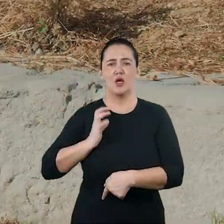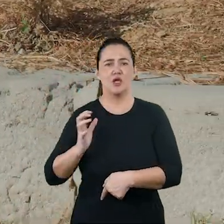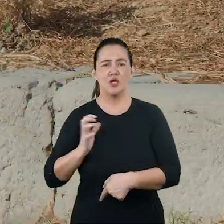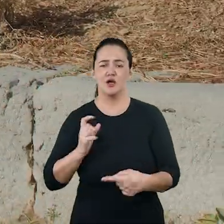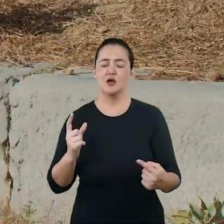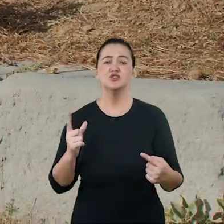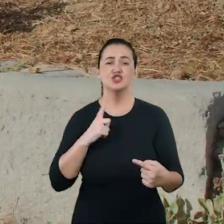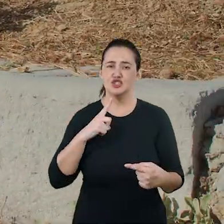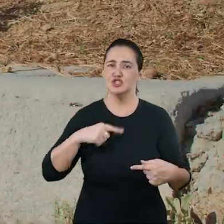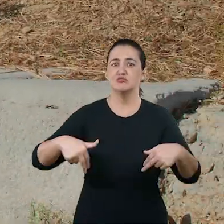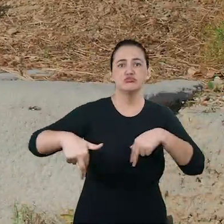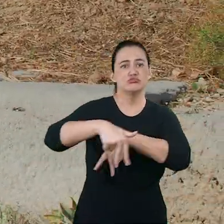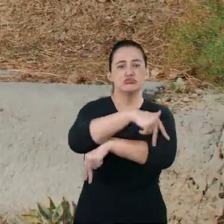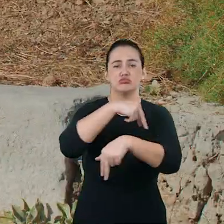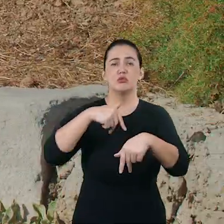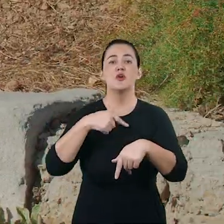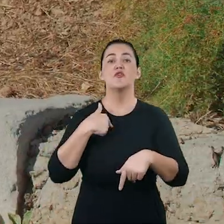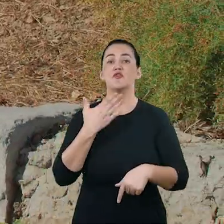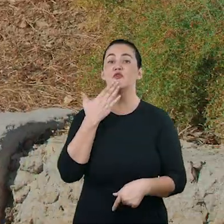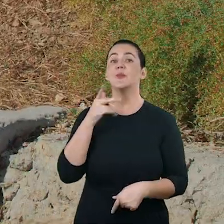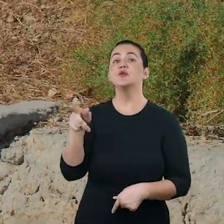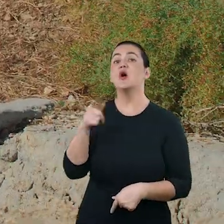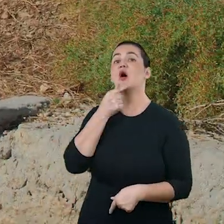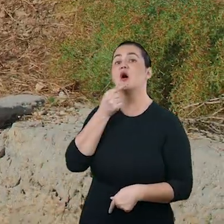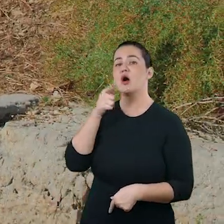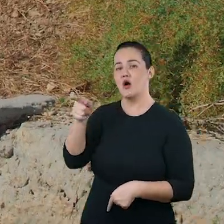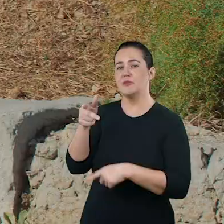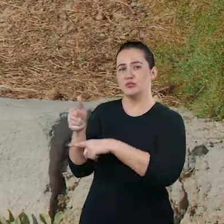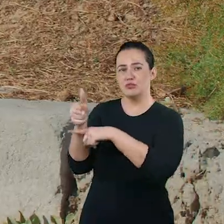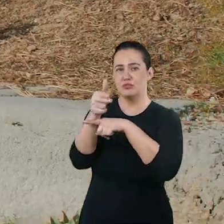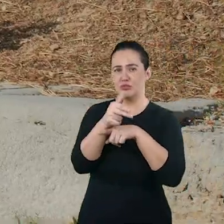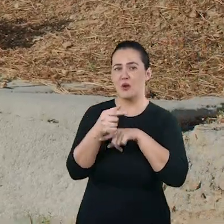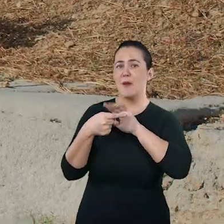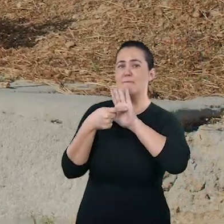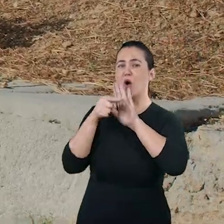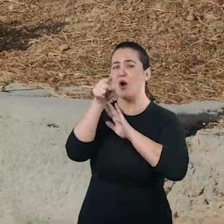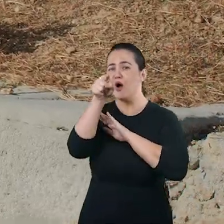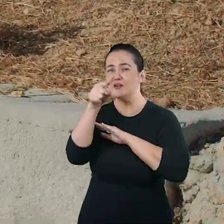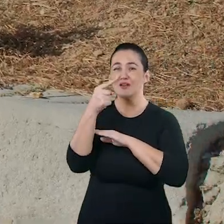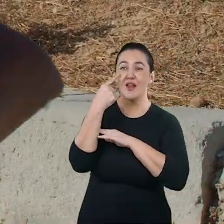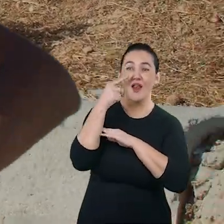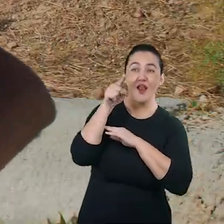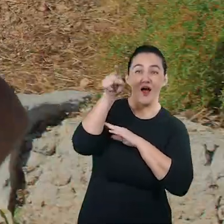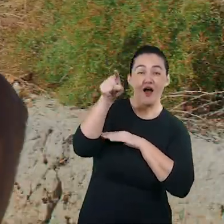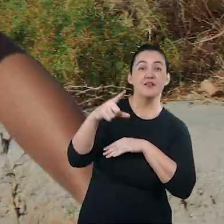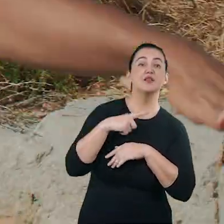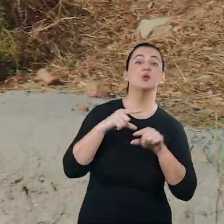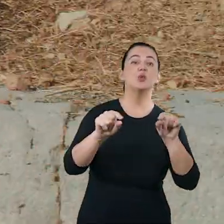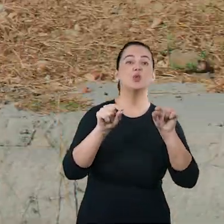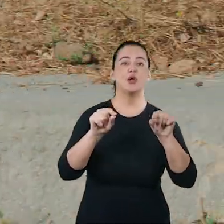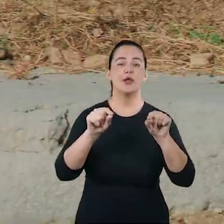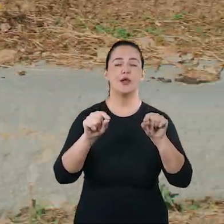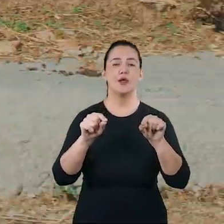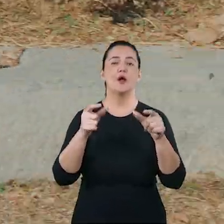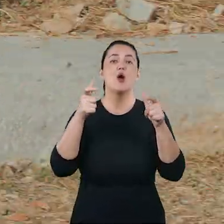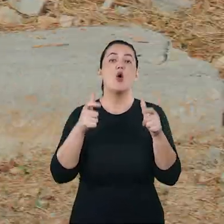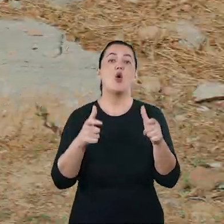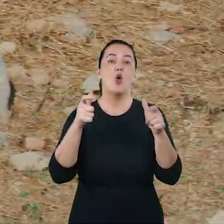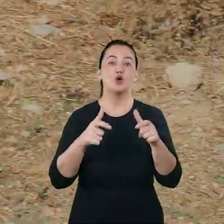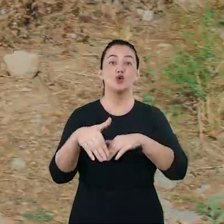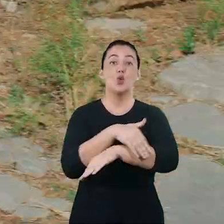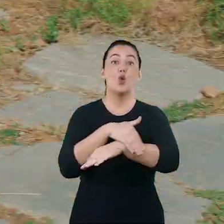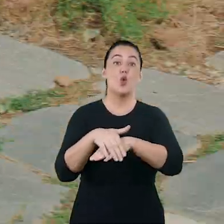aqui. Aliás, vou pedir até o Vassian para poder mostrar para mim lá no fundo. Nós temos até onde a rua